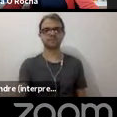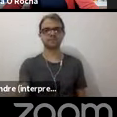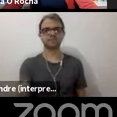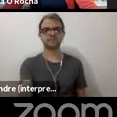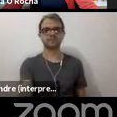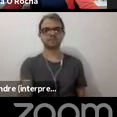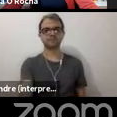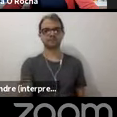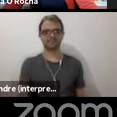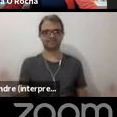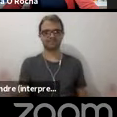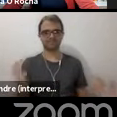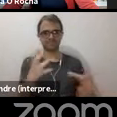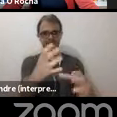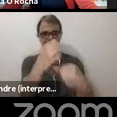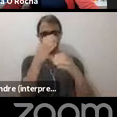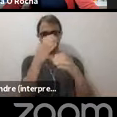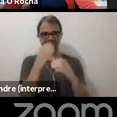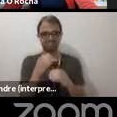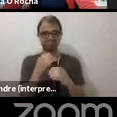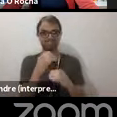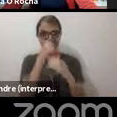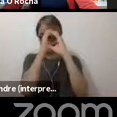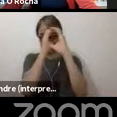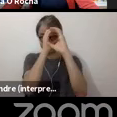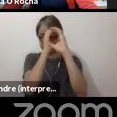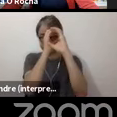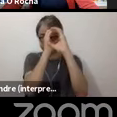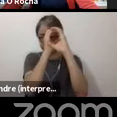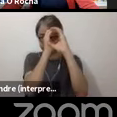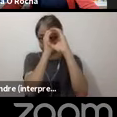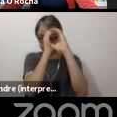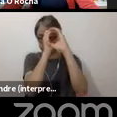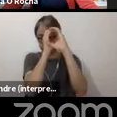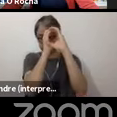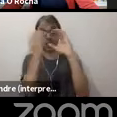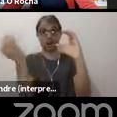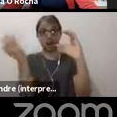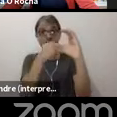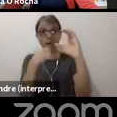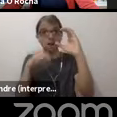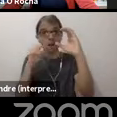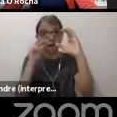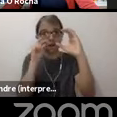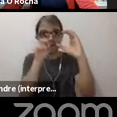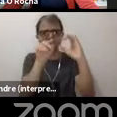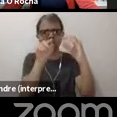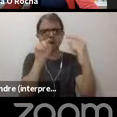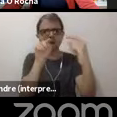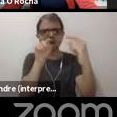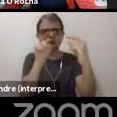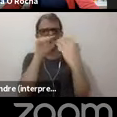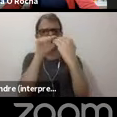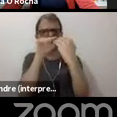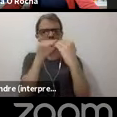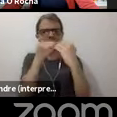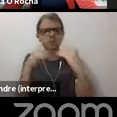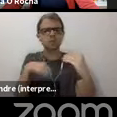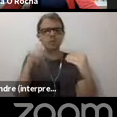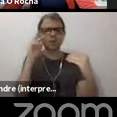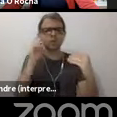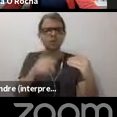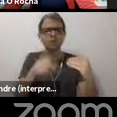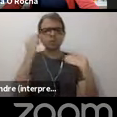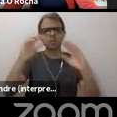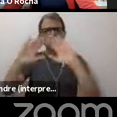Peguei a luneta. Nossa, a minha luneta vai ao encontro do seu olhar. Eu vejo um pátio lindo, com uma